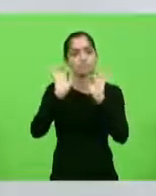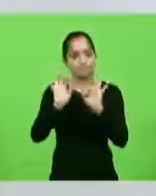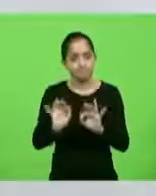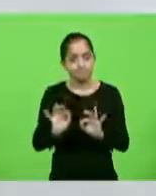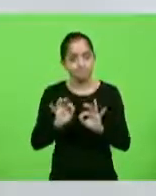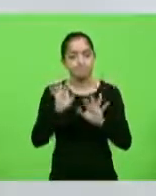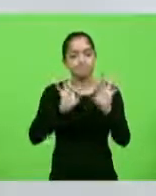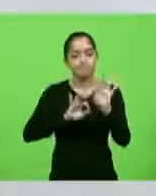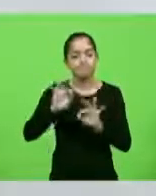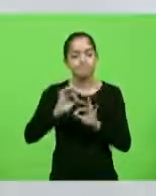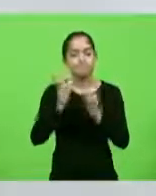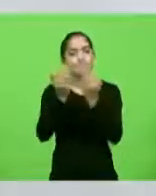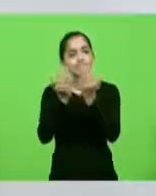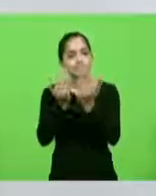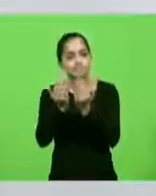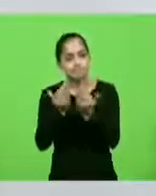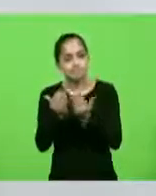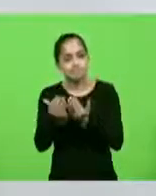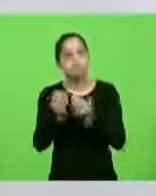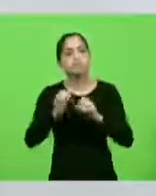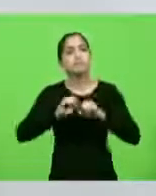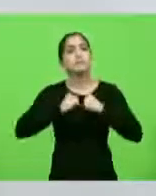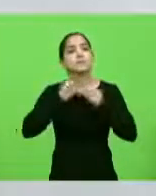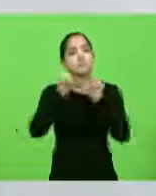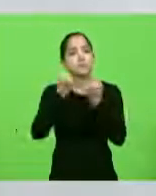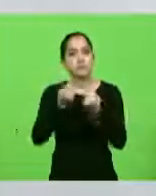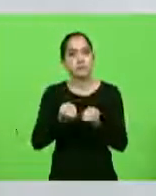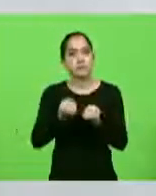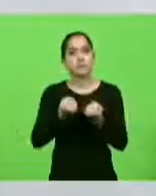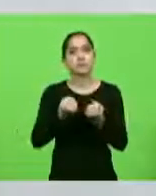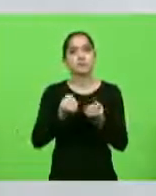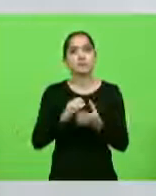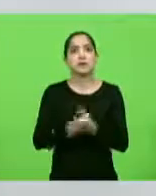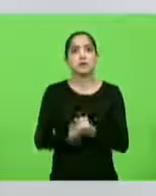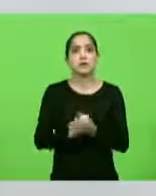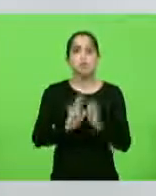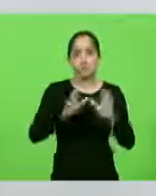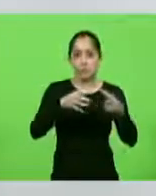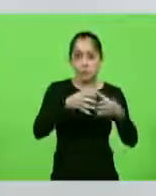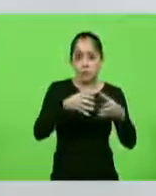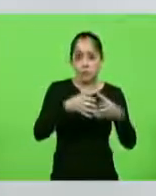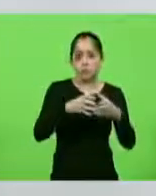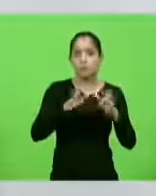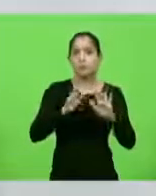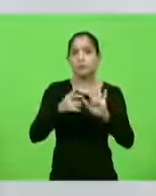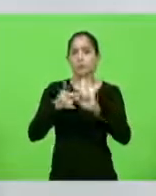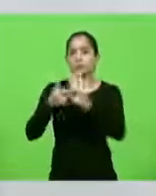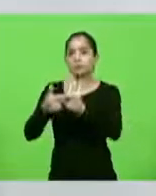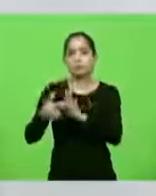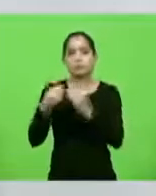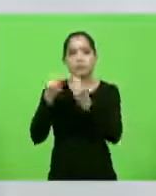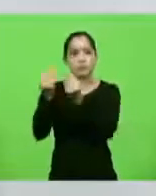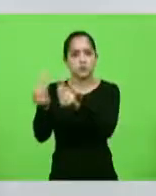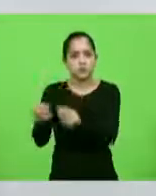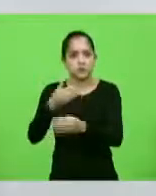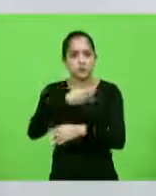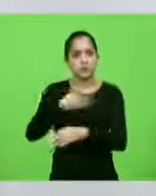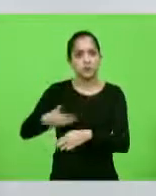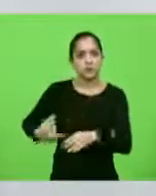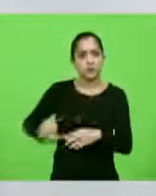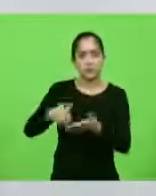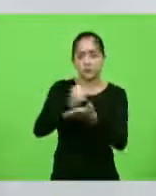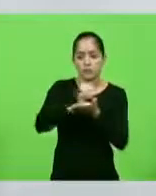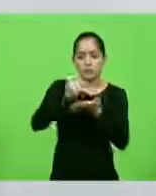aqui trabalhando com muito carinho, com muita dedicação. Todos os pleitos hoje com a minha equipe, nós apresentamos ao governo, protocolamos pedidos de